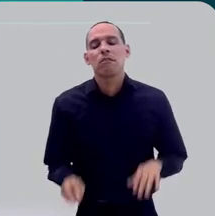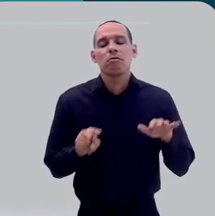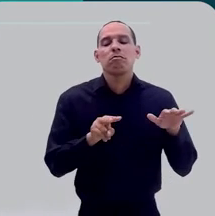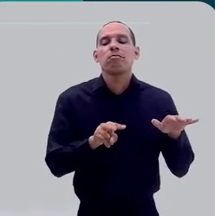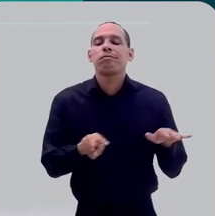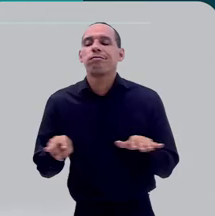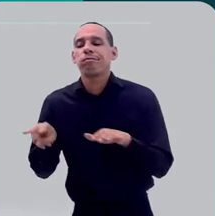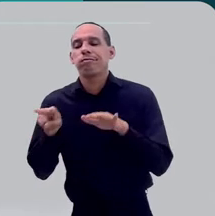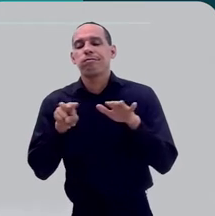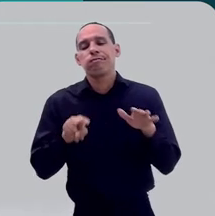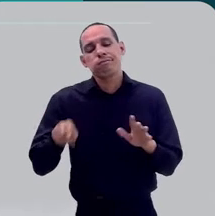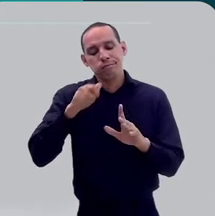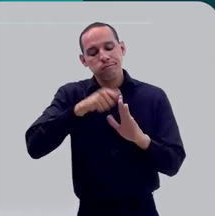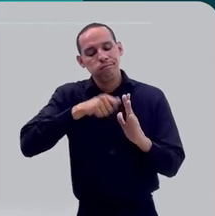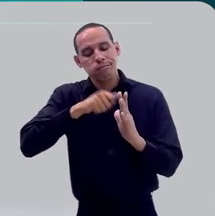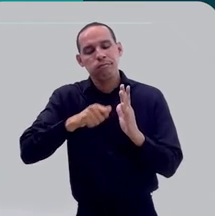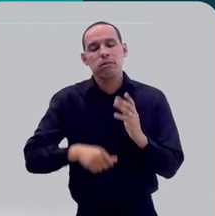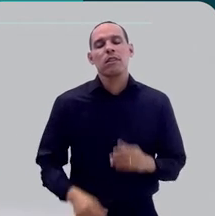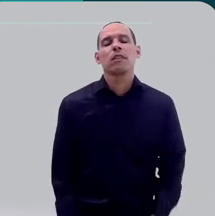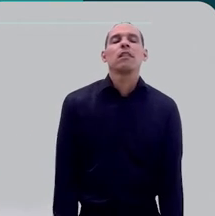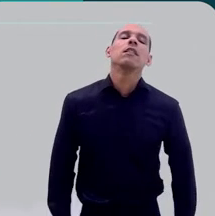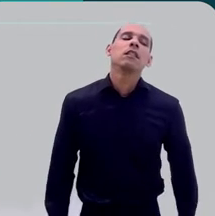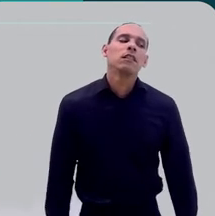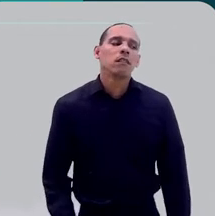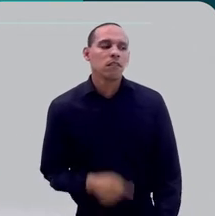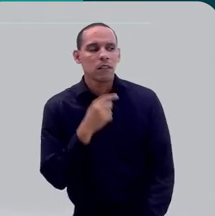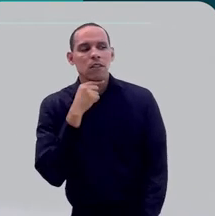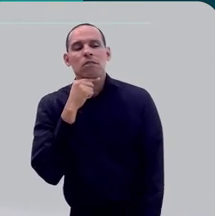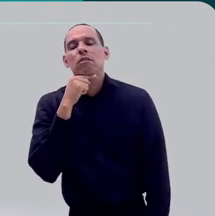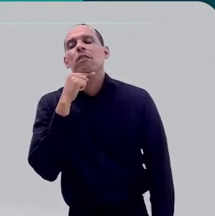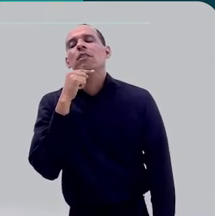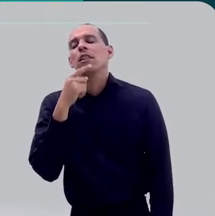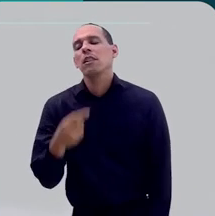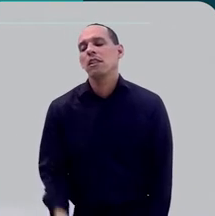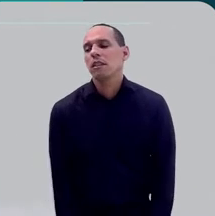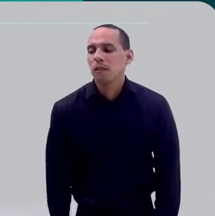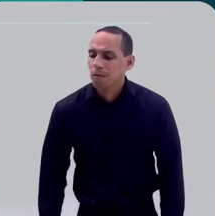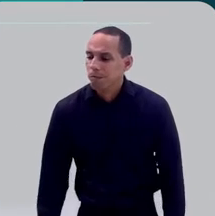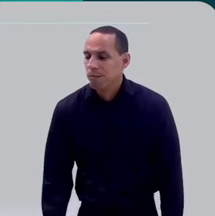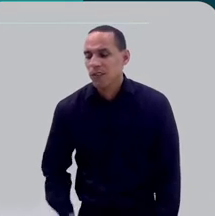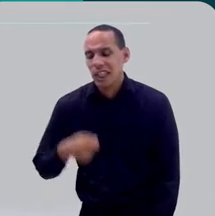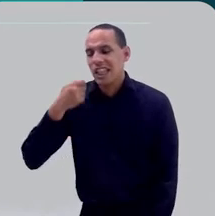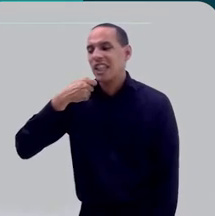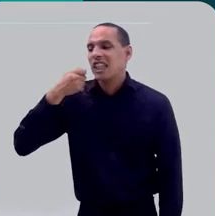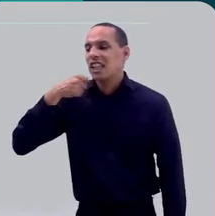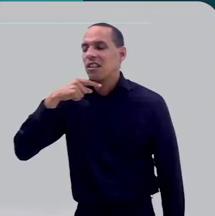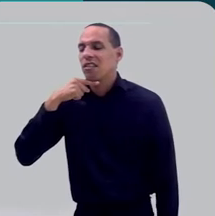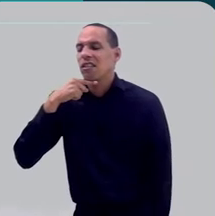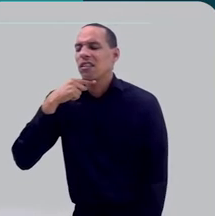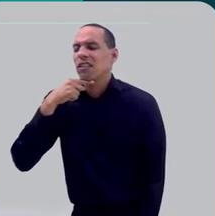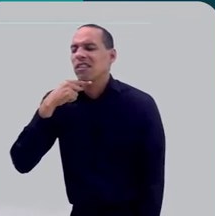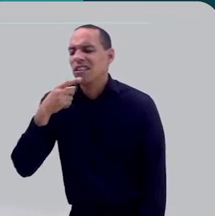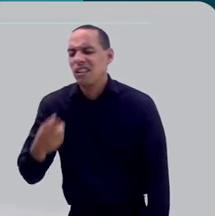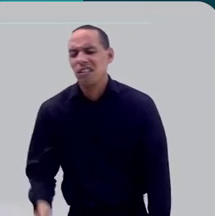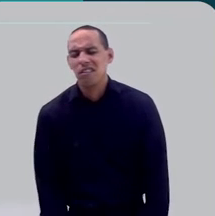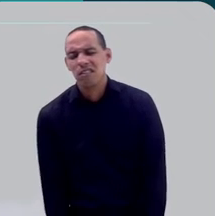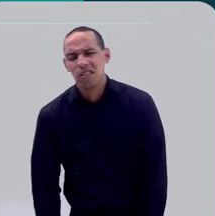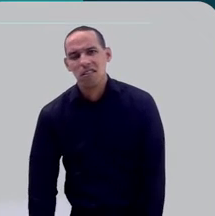meses. Tem gente que fala, não consigo levantar para escovar o dente.